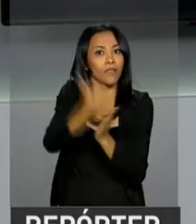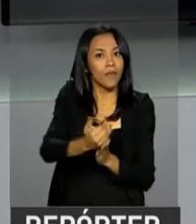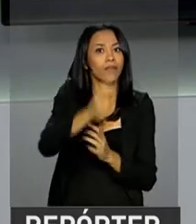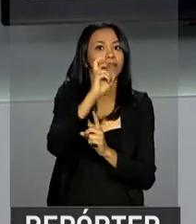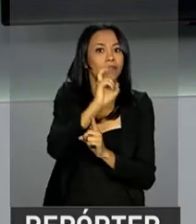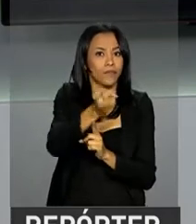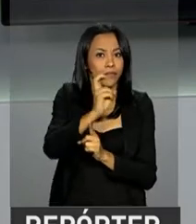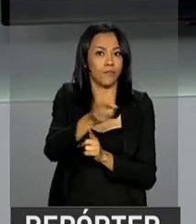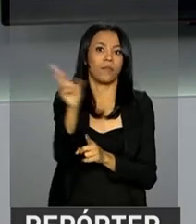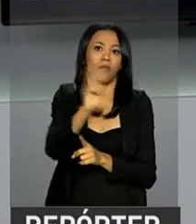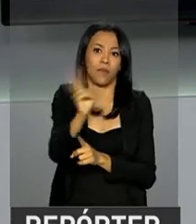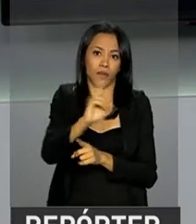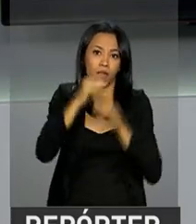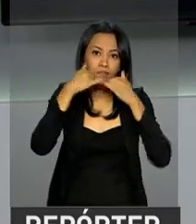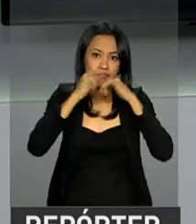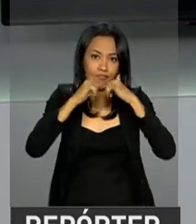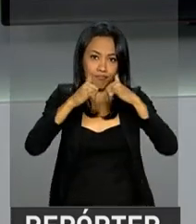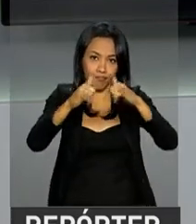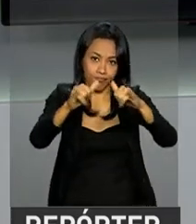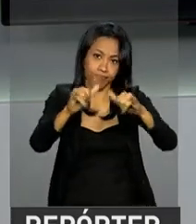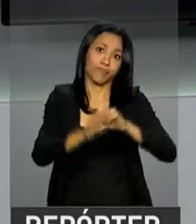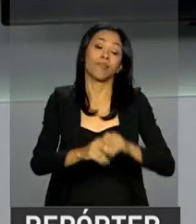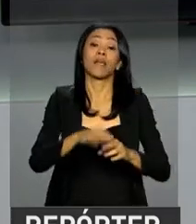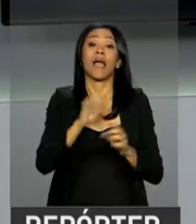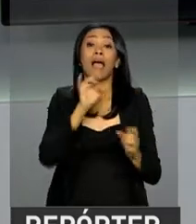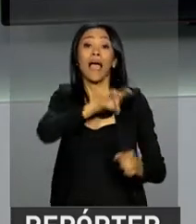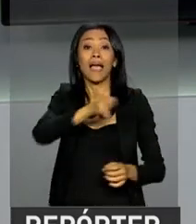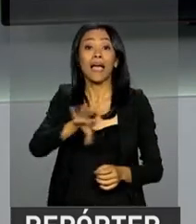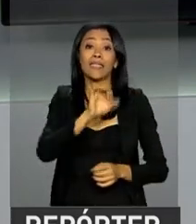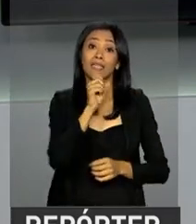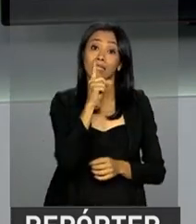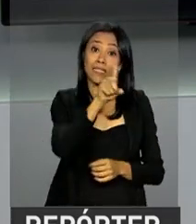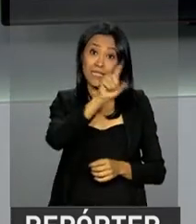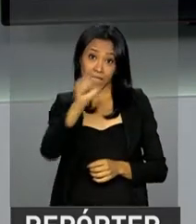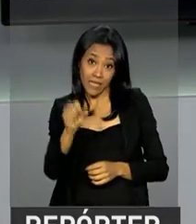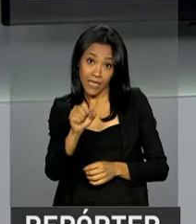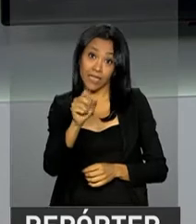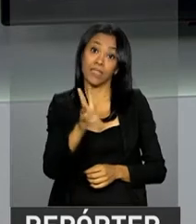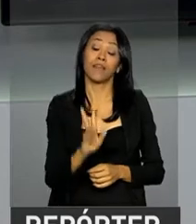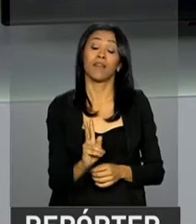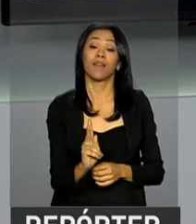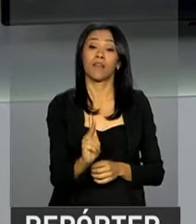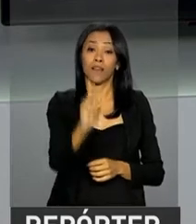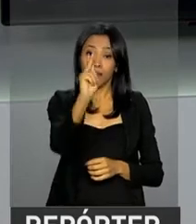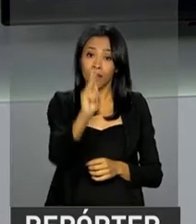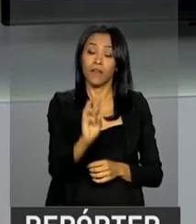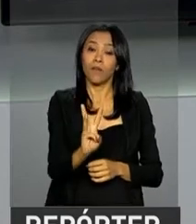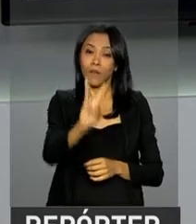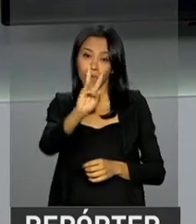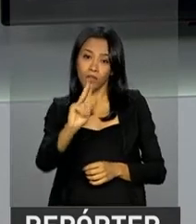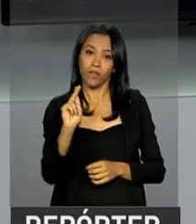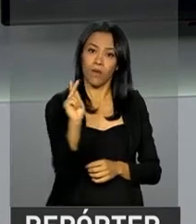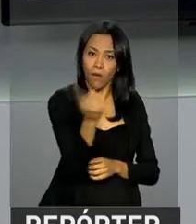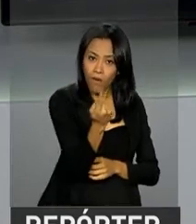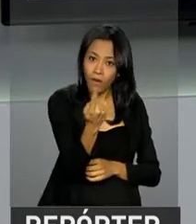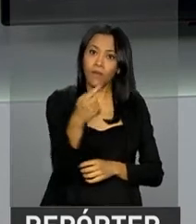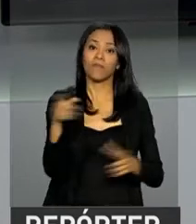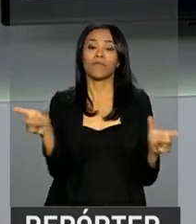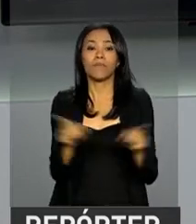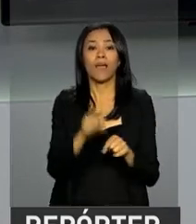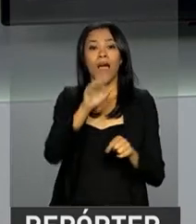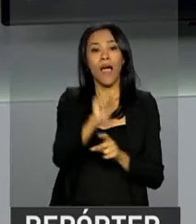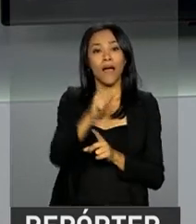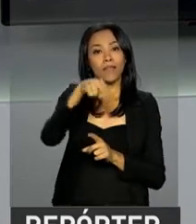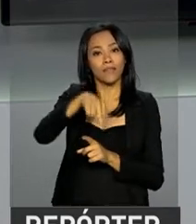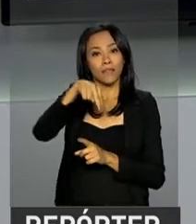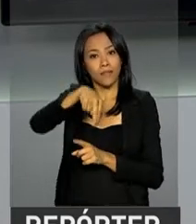reais na conta de energia a cada 100 kilowatts hora consumidos segundo a agência nacional de energia elétrica annel não houve